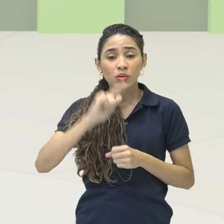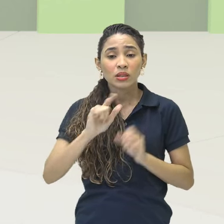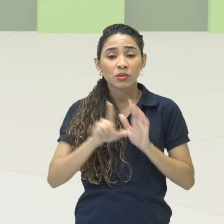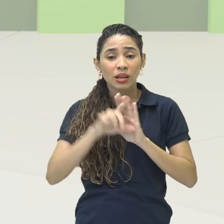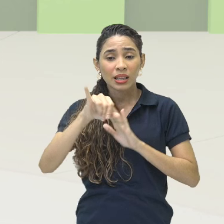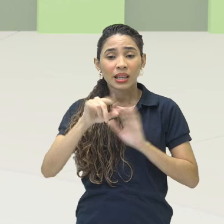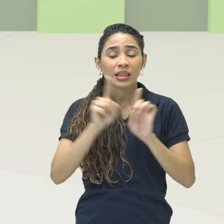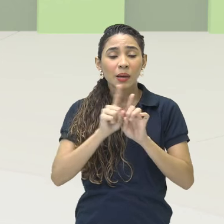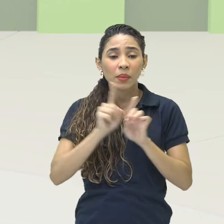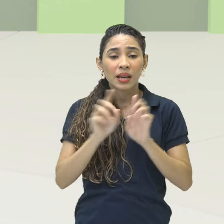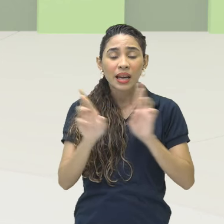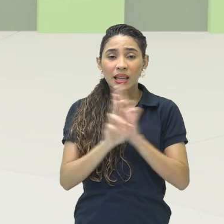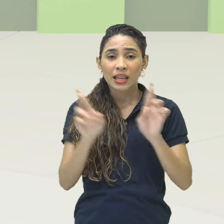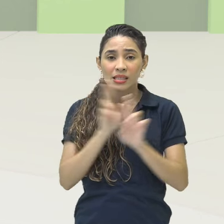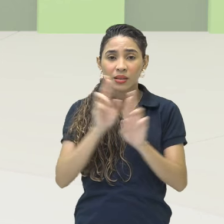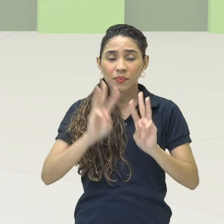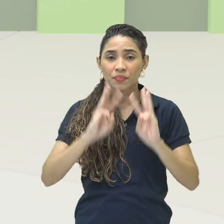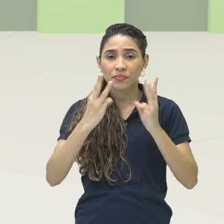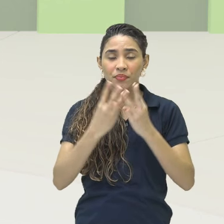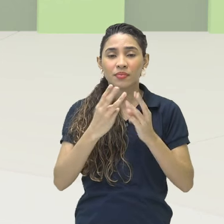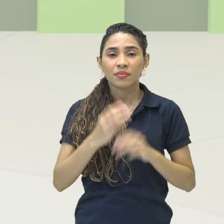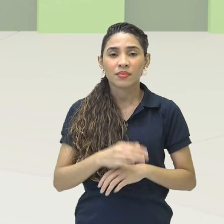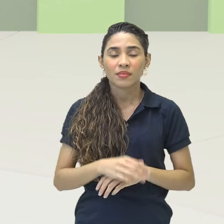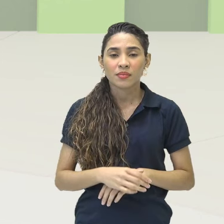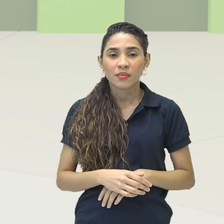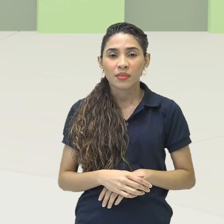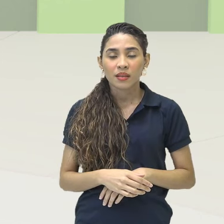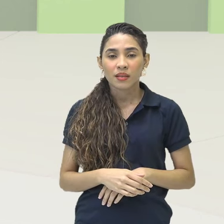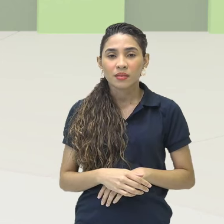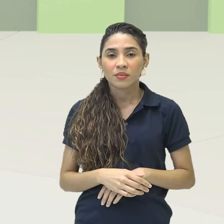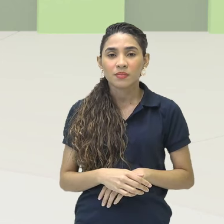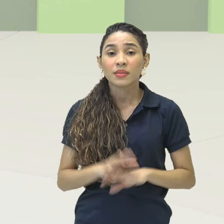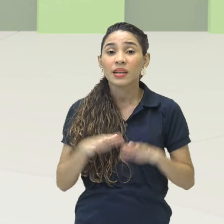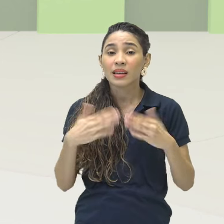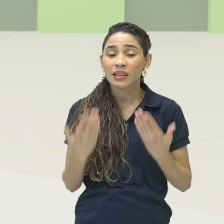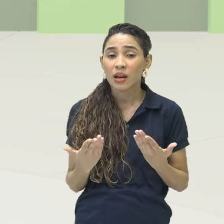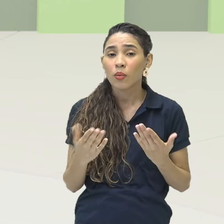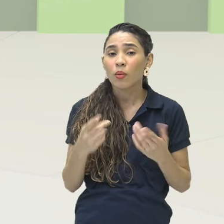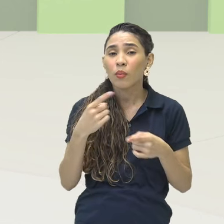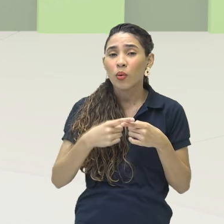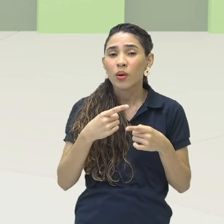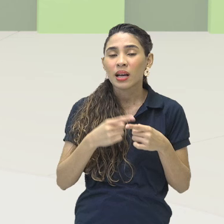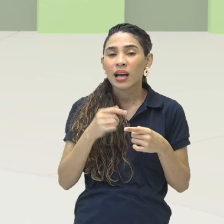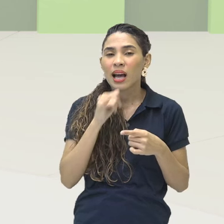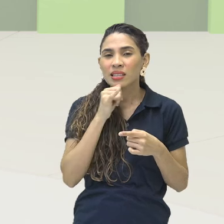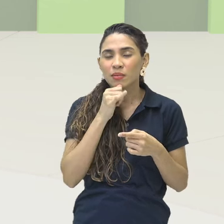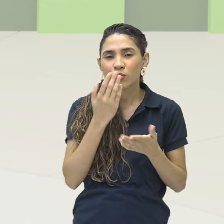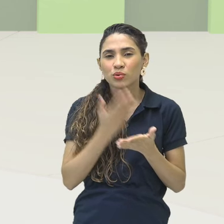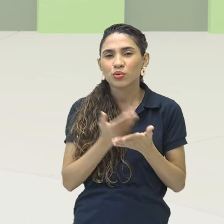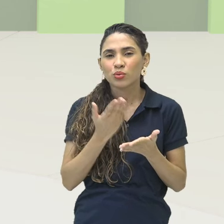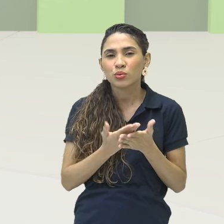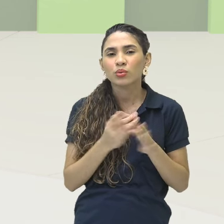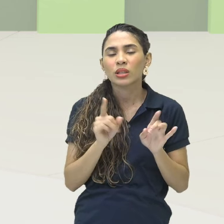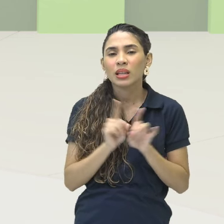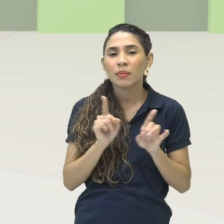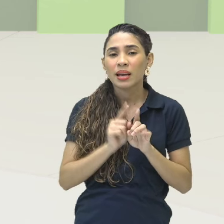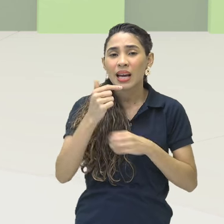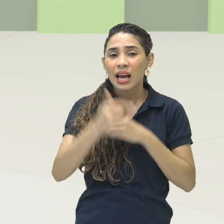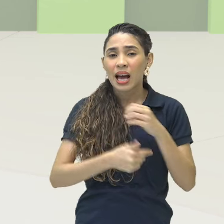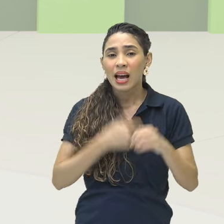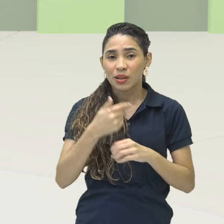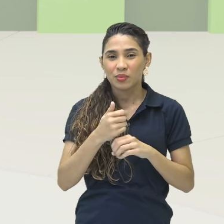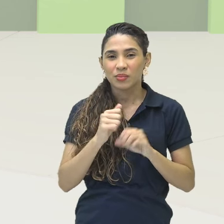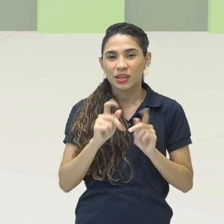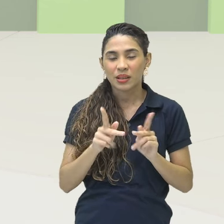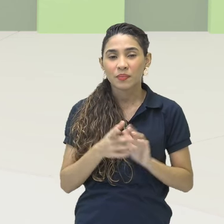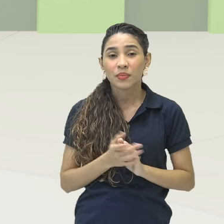lei, uma outra lei também, a lei da relação das massas, né, por causa dos seus estudos aí com o átomo, o seu